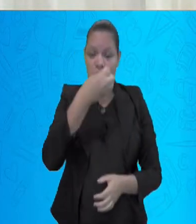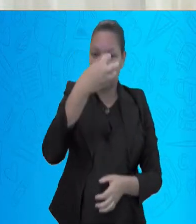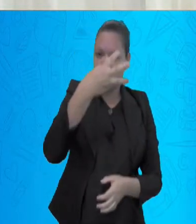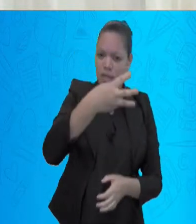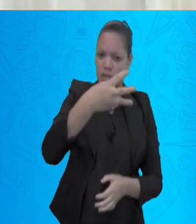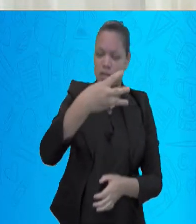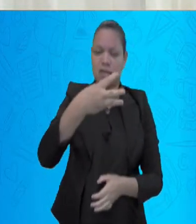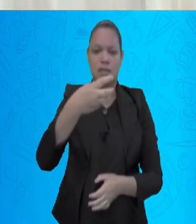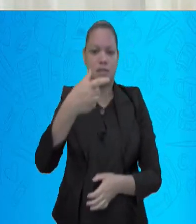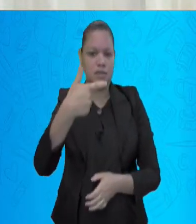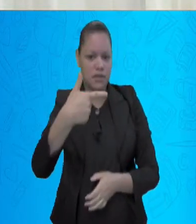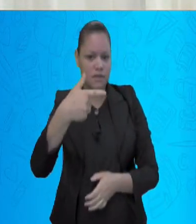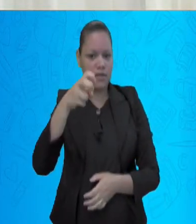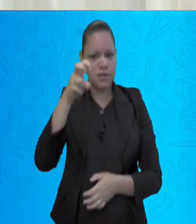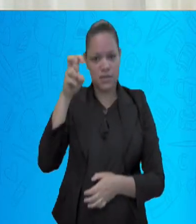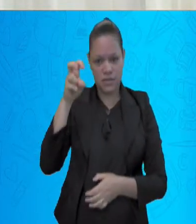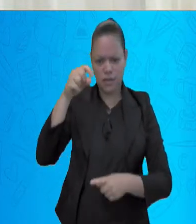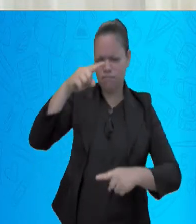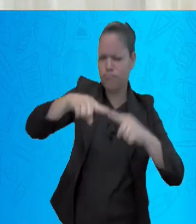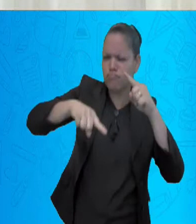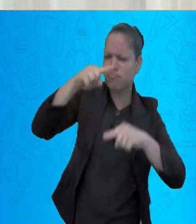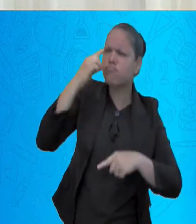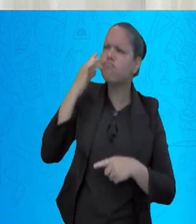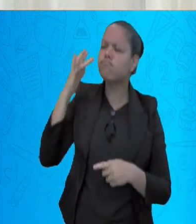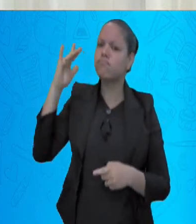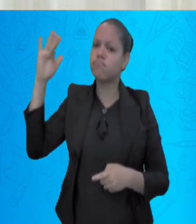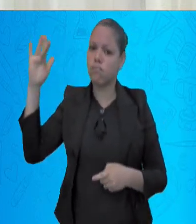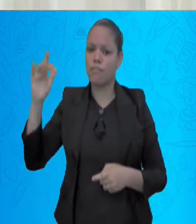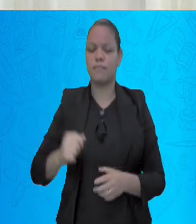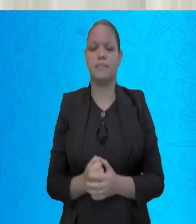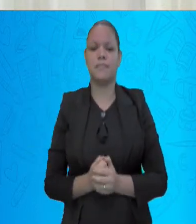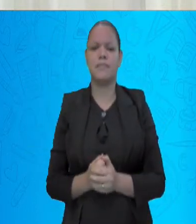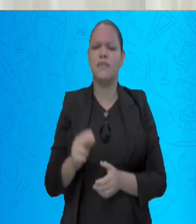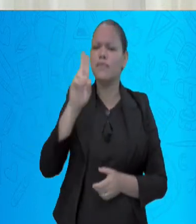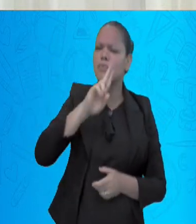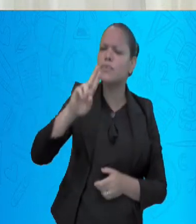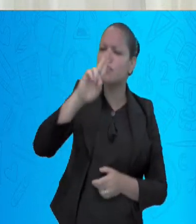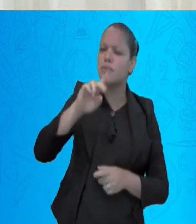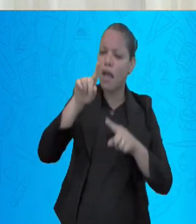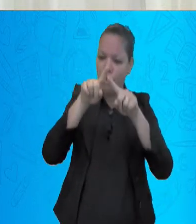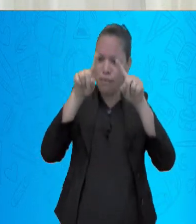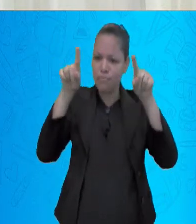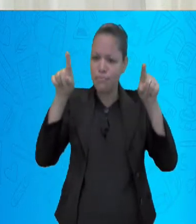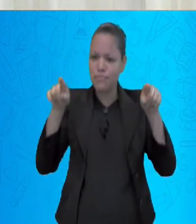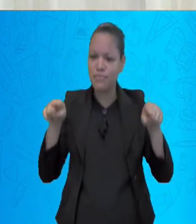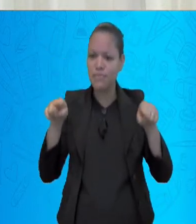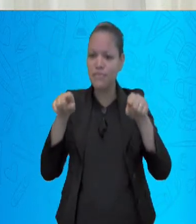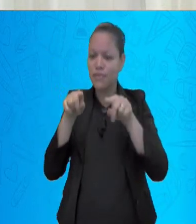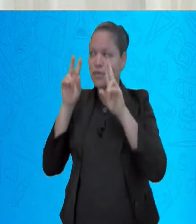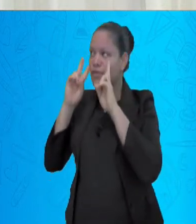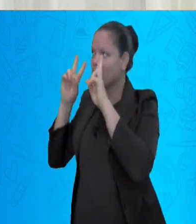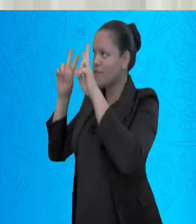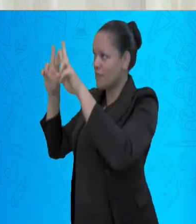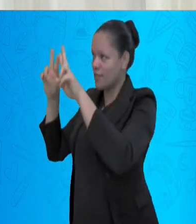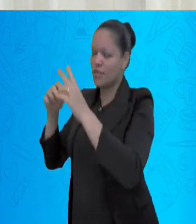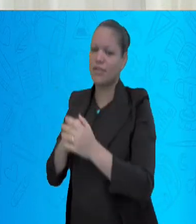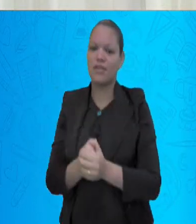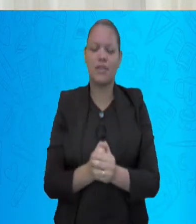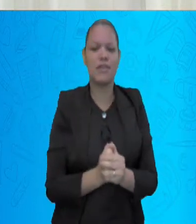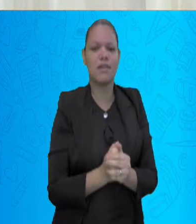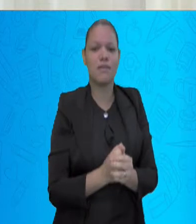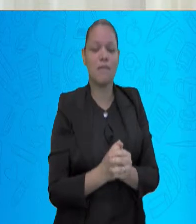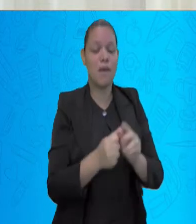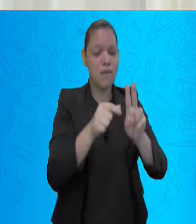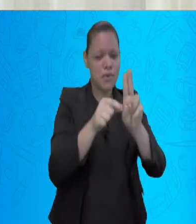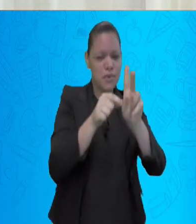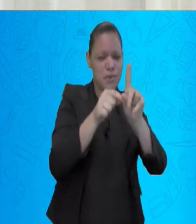325 com o material dourado. Agora, vamos utilizar uma ficha com um número que tenha unidade de milhar. Aqui eu